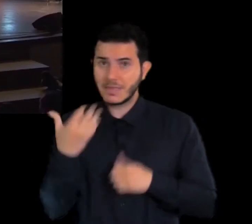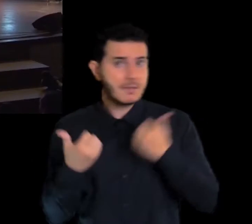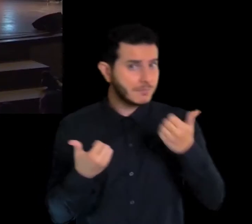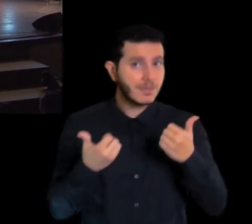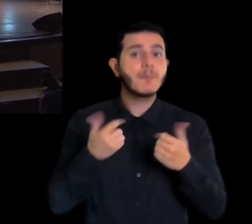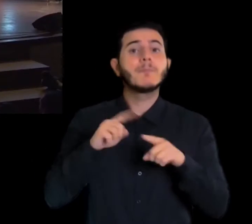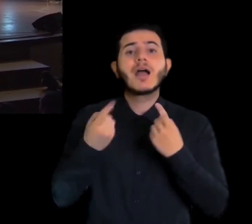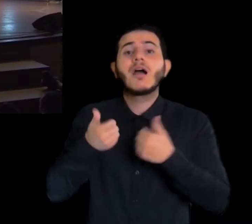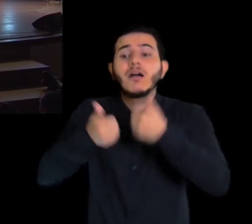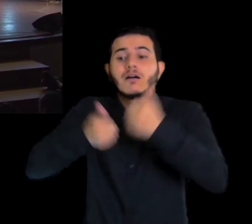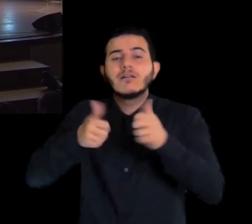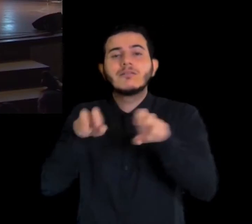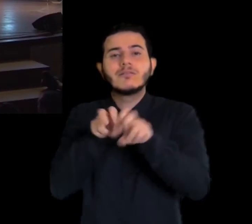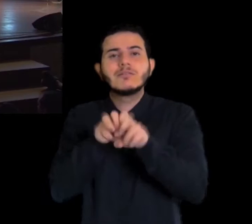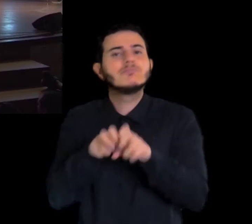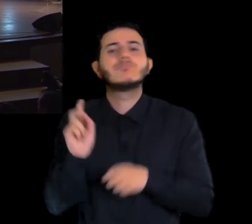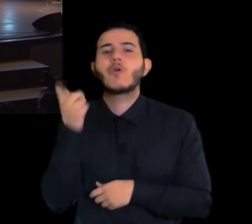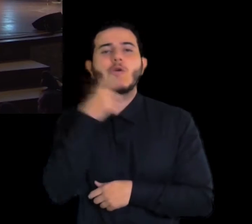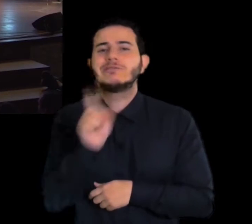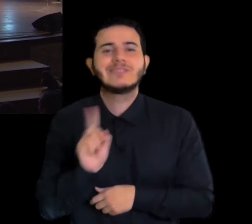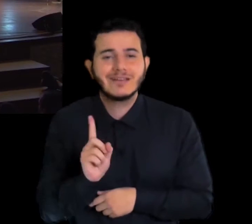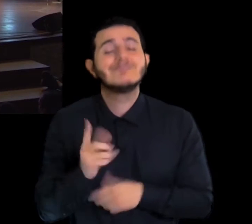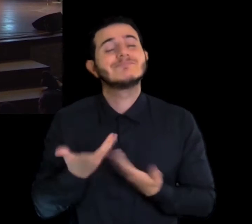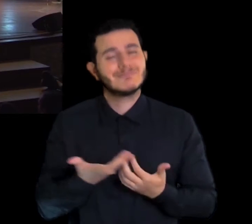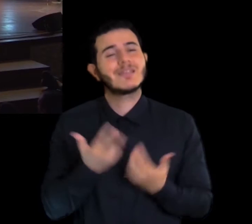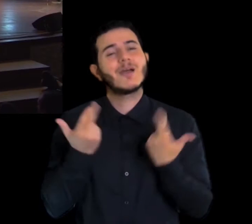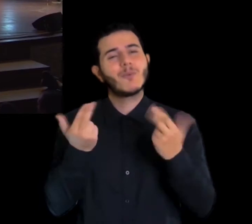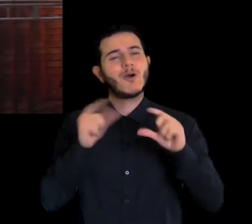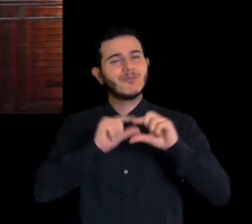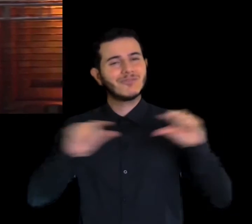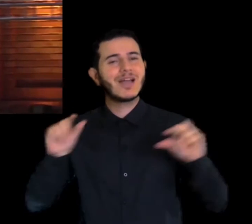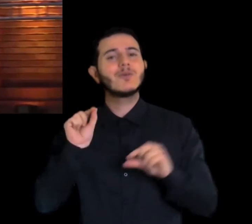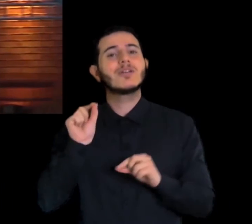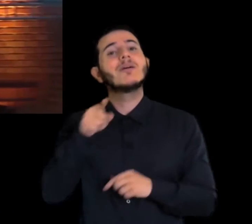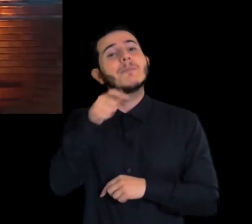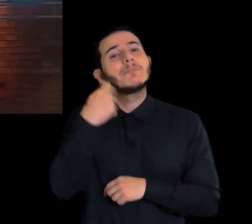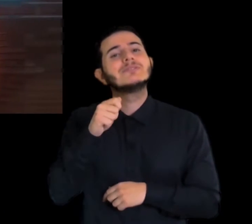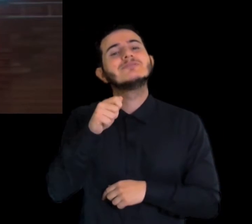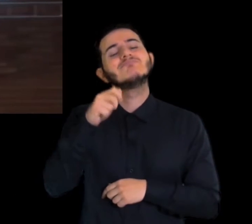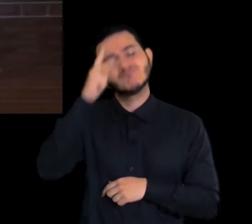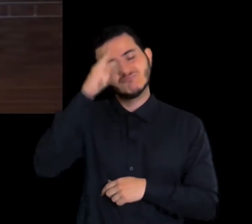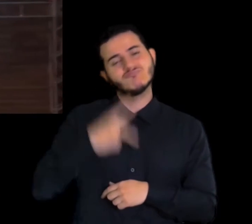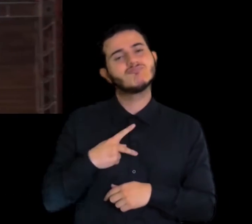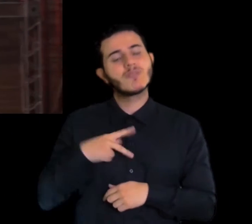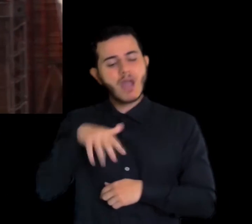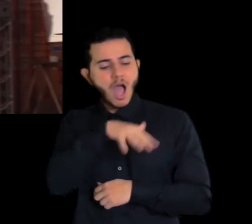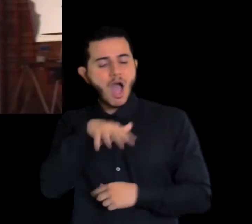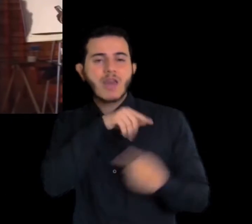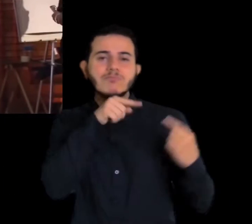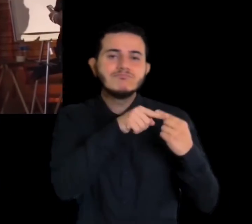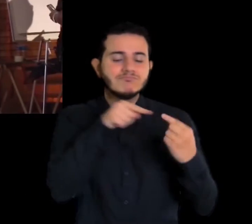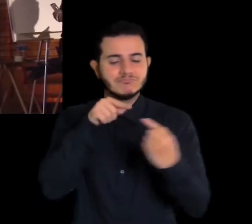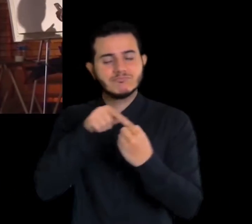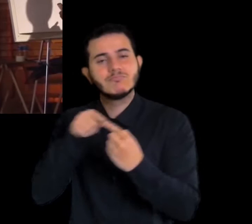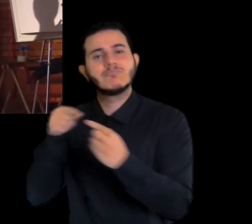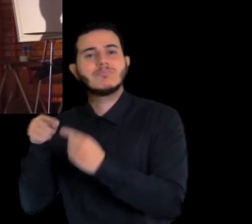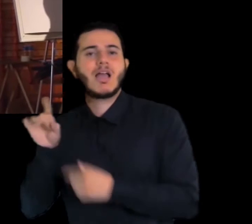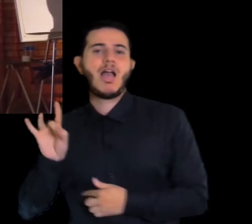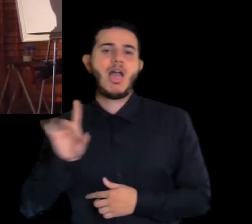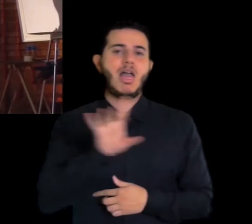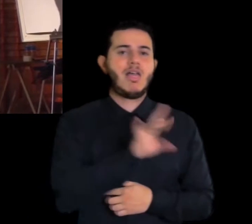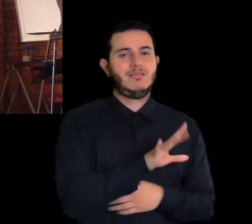conseguia acertar o pé na bola. E aí vem aquela frase de Einstein que diz que se você medir um peixe pela capacidade de subir em árvore, você vai dizer que ele é